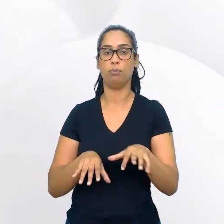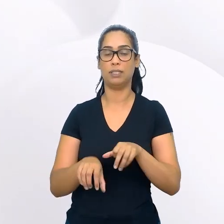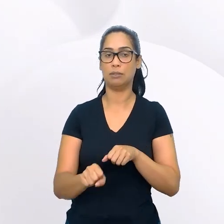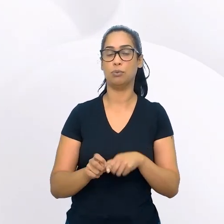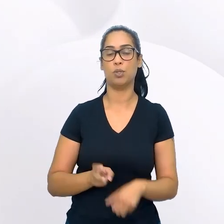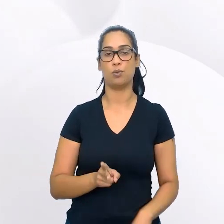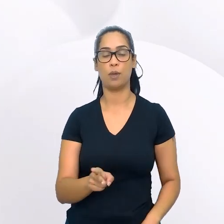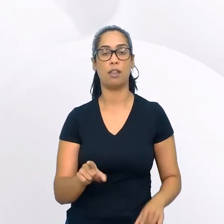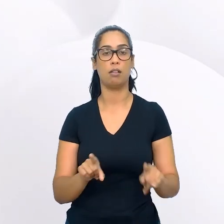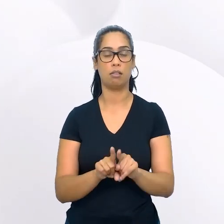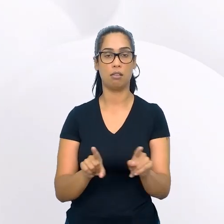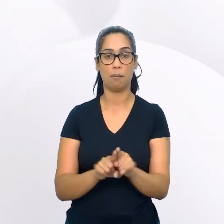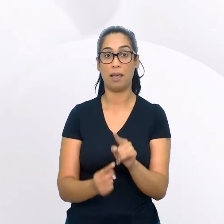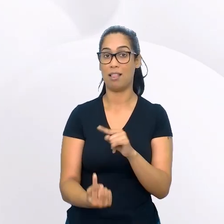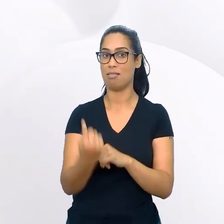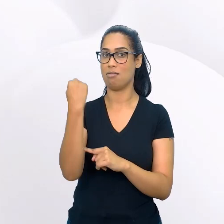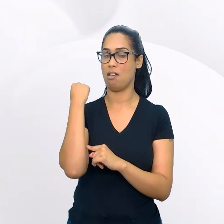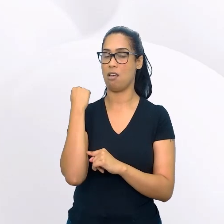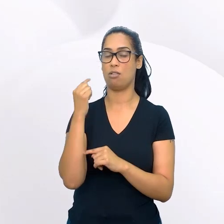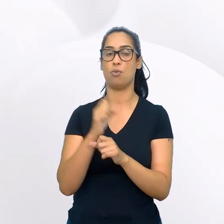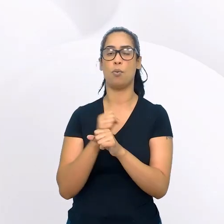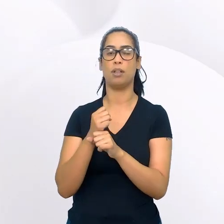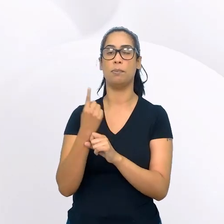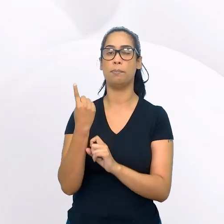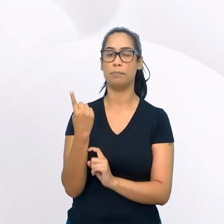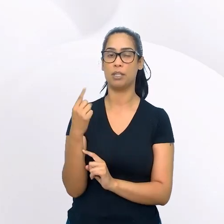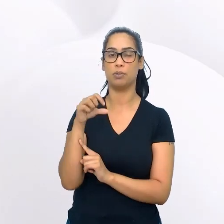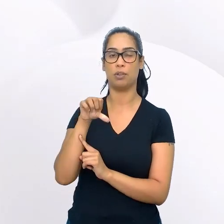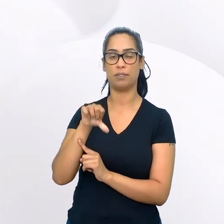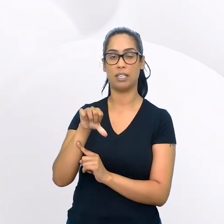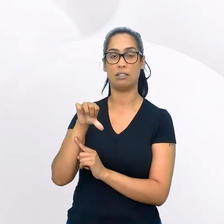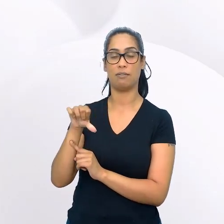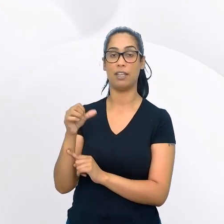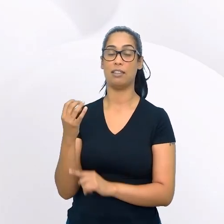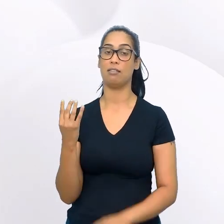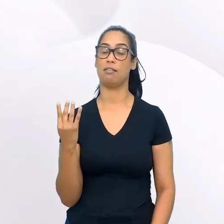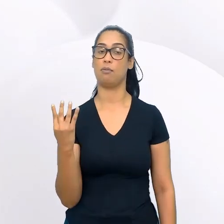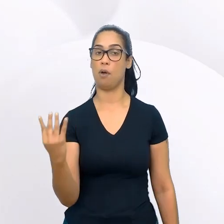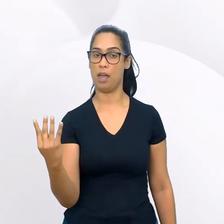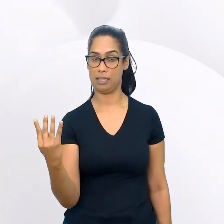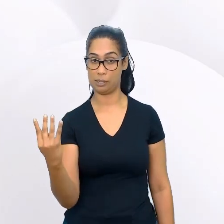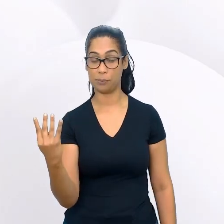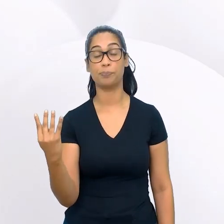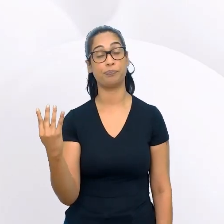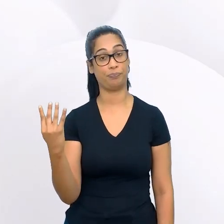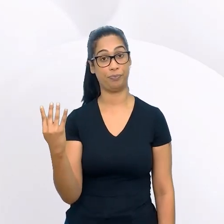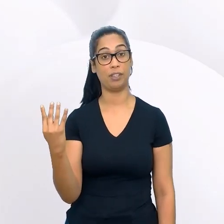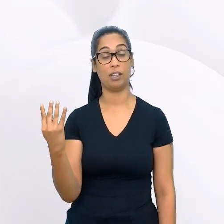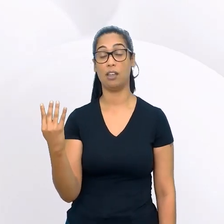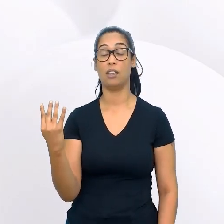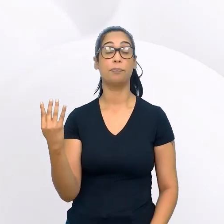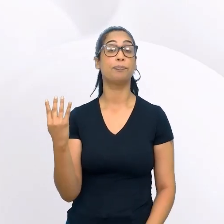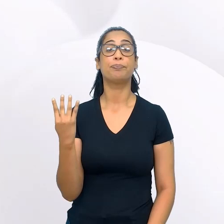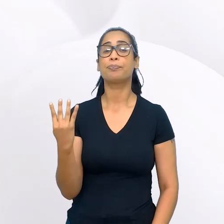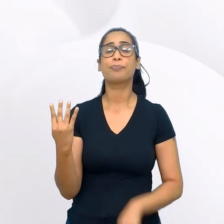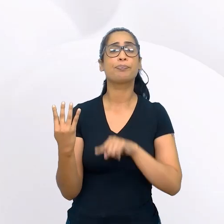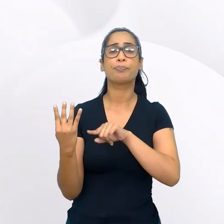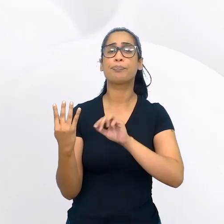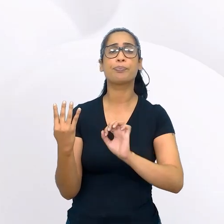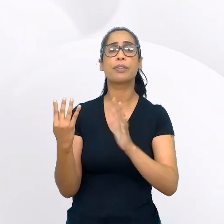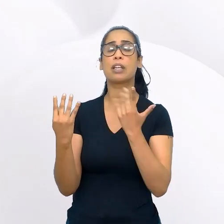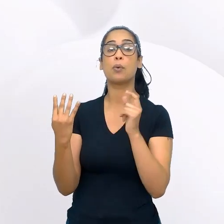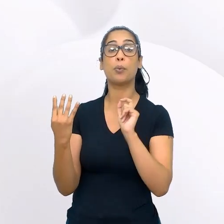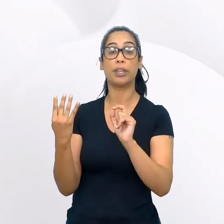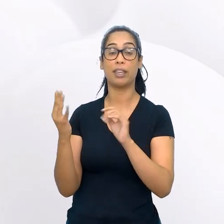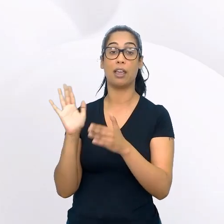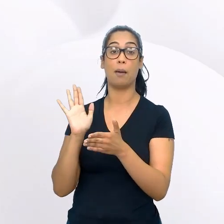iniciada lá em 1794 que você tem uma proposta inicial de formação e